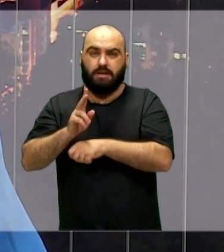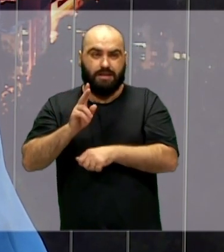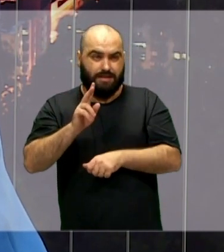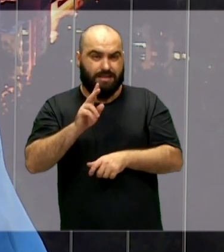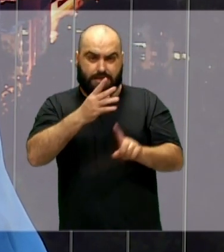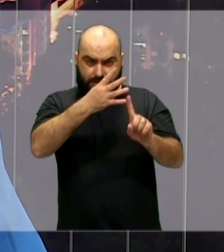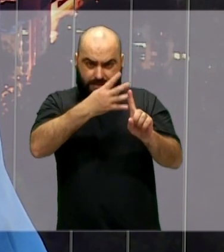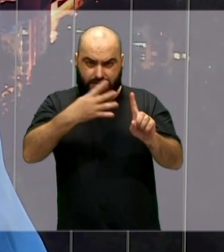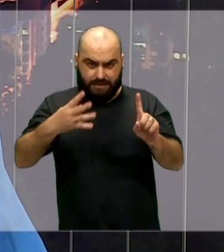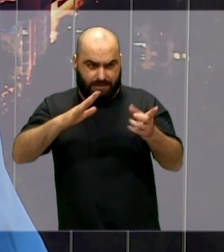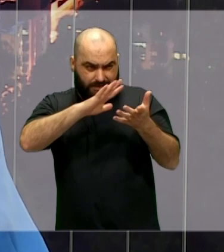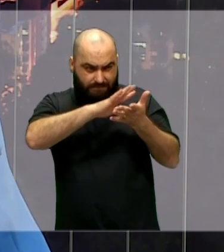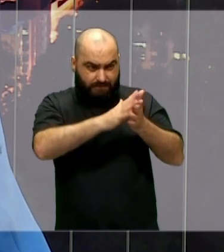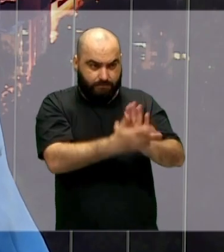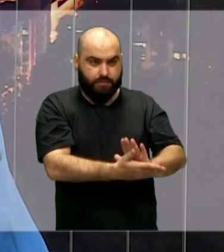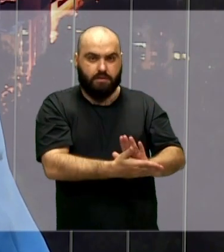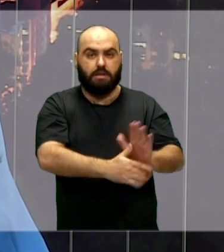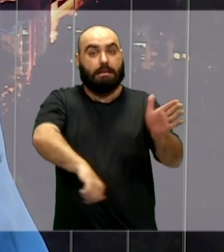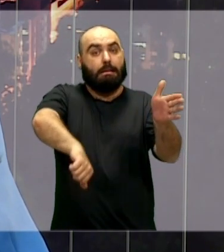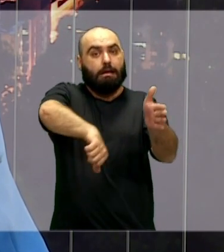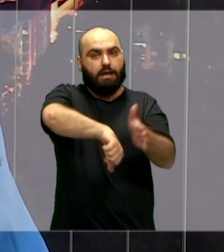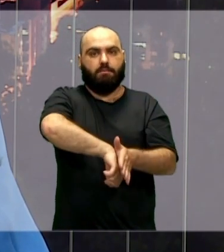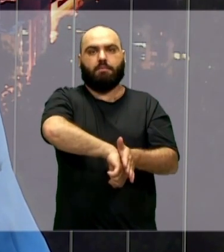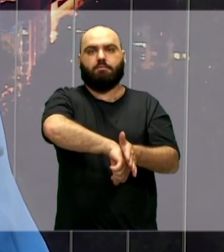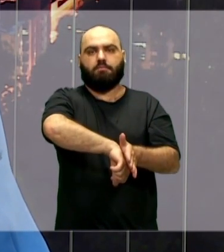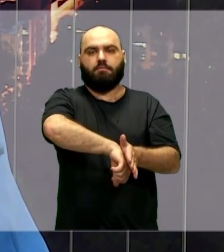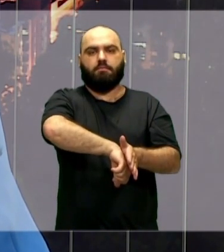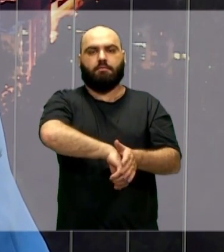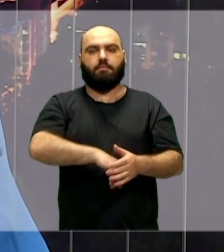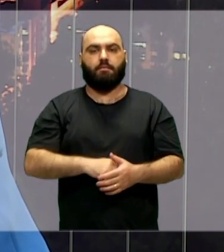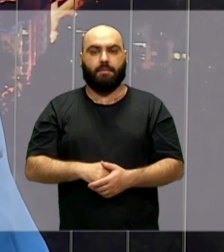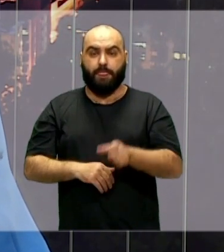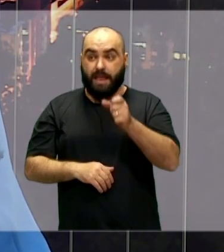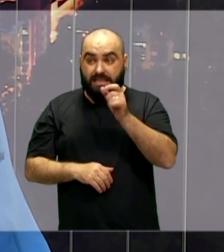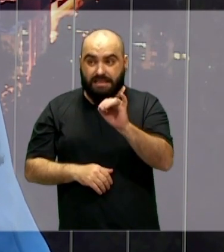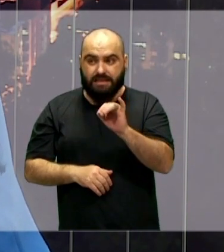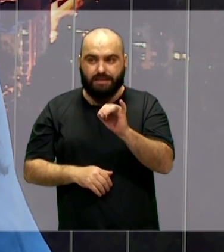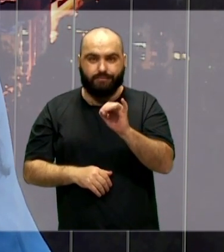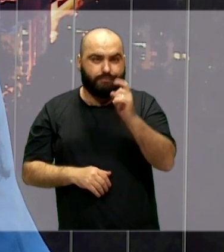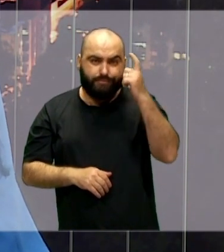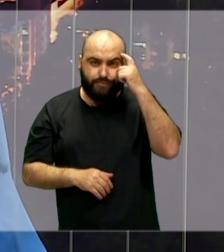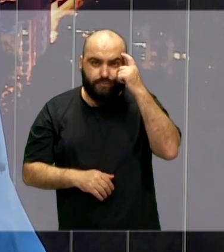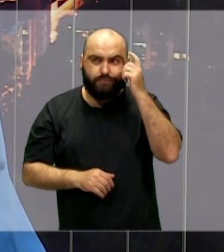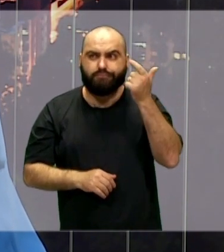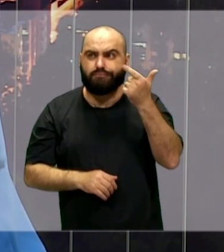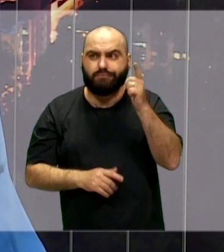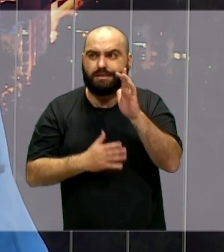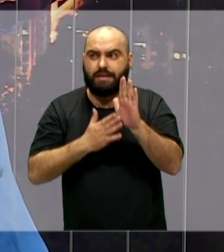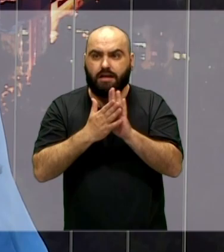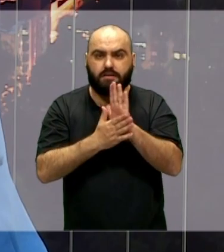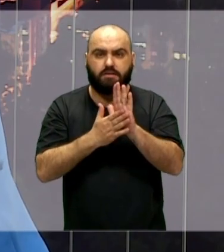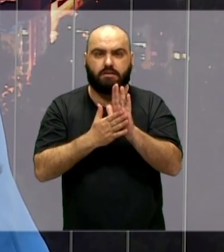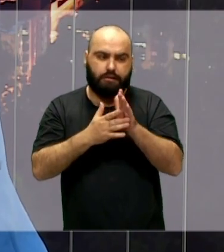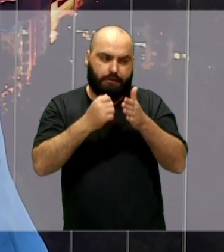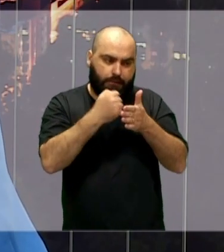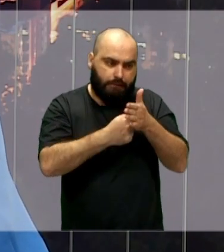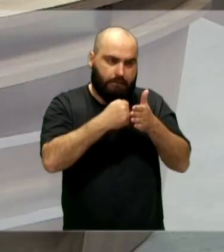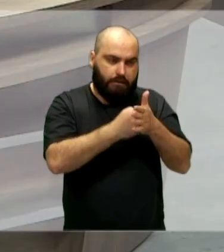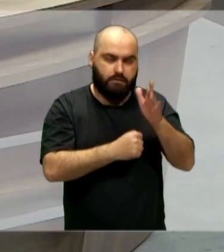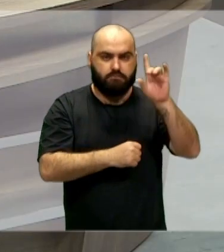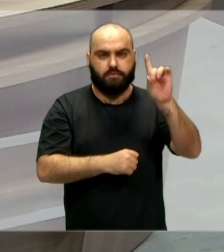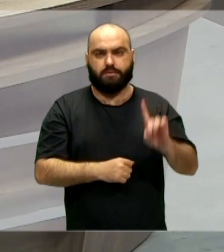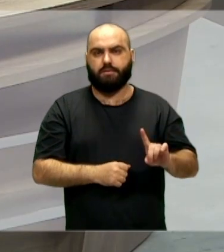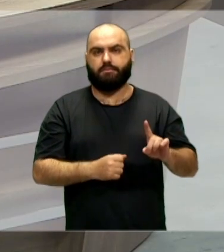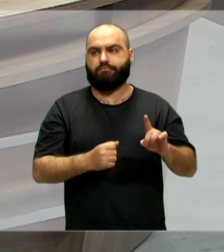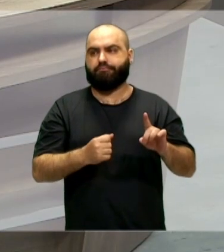só uma representatividade vazia, não vai lutar pelos direitos. Então tem que ser uma representatividade que represente realmente